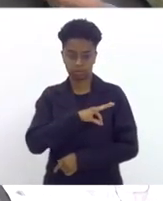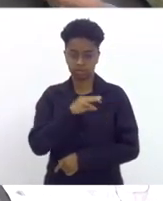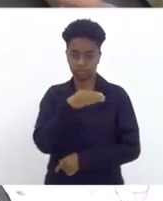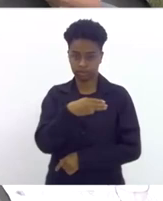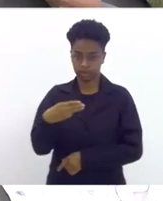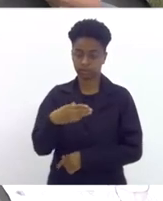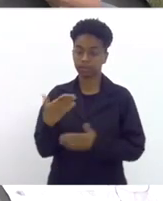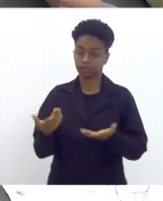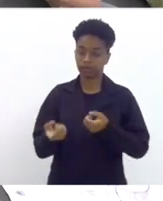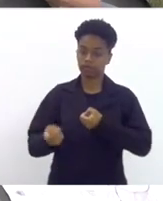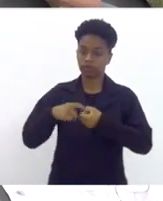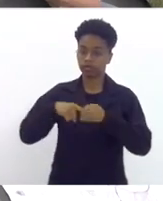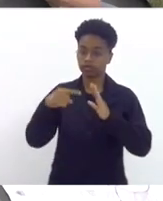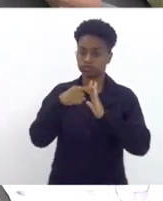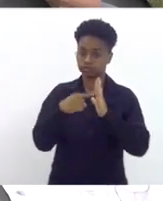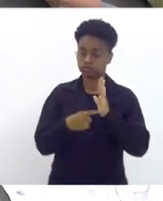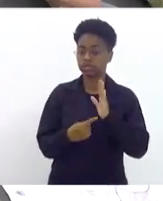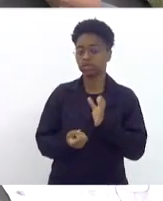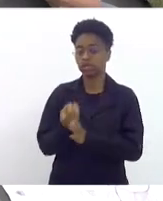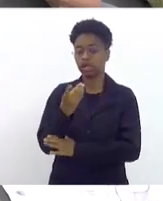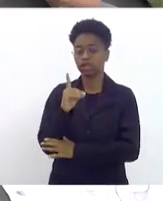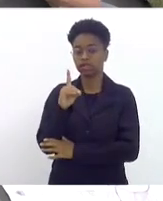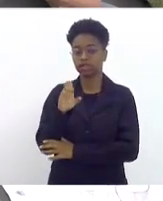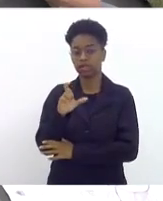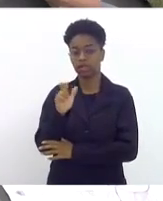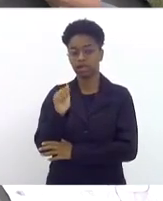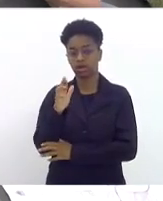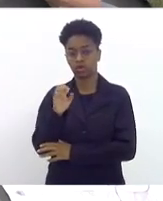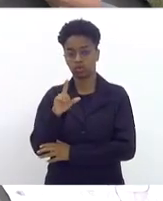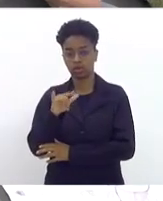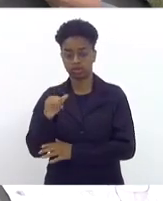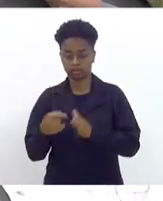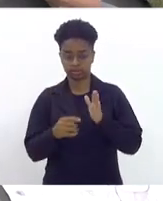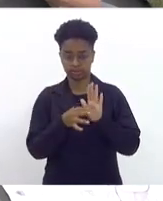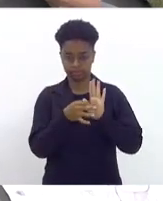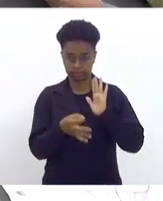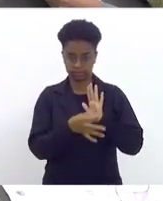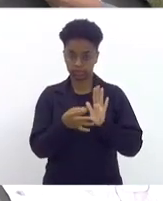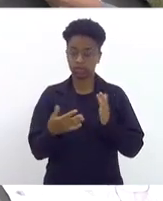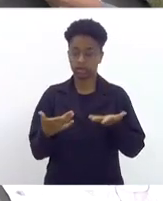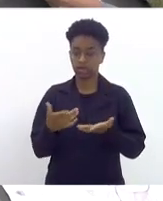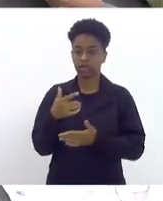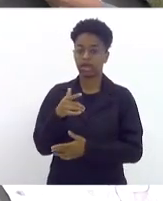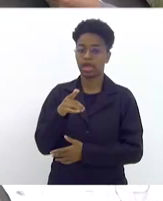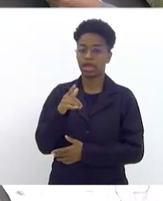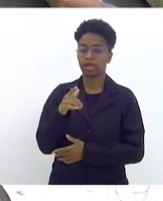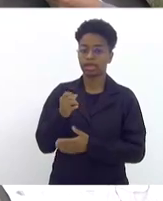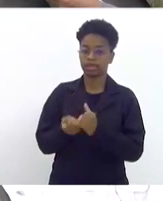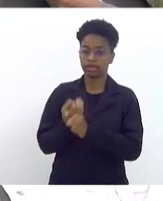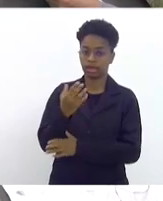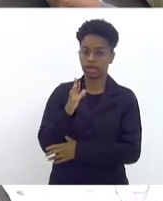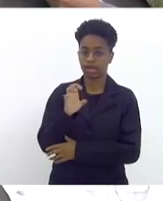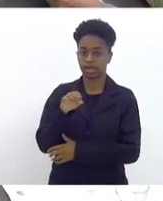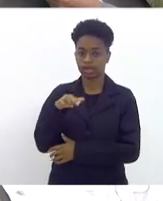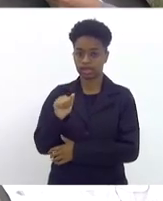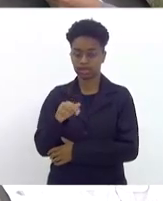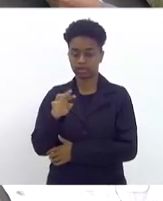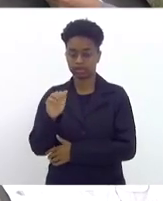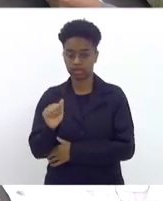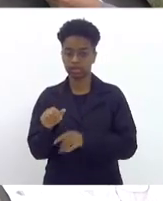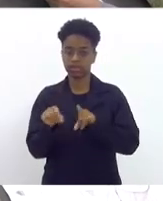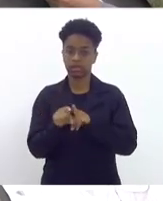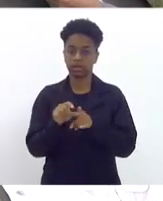da pauta projeto relatoria Deputado Guilherme delaroli é o PL 4537 21 Deputado Renata Souza Alexandre kinoplock Daniel